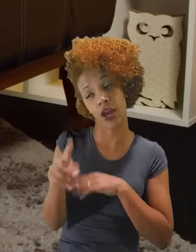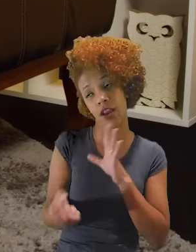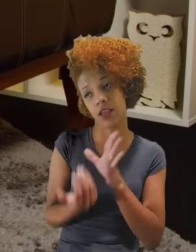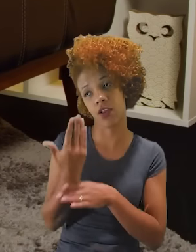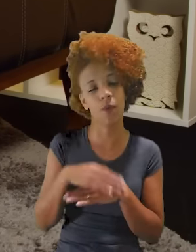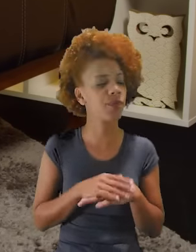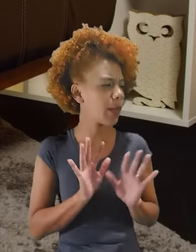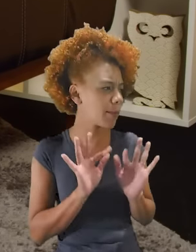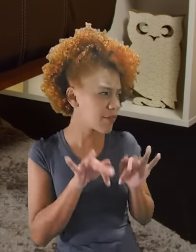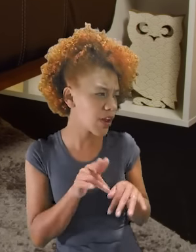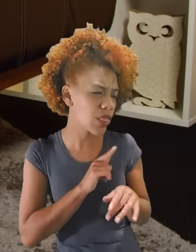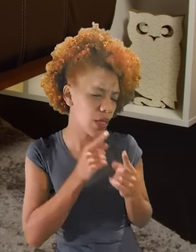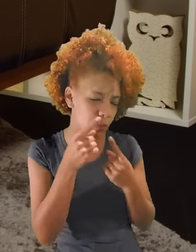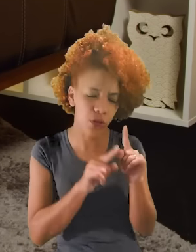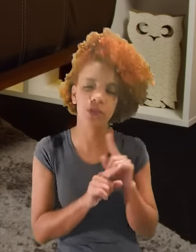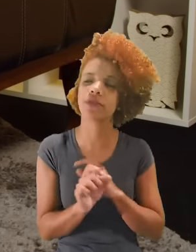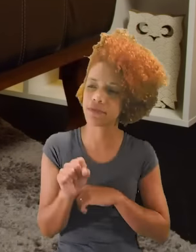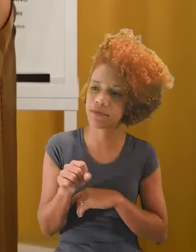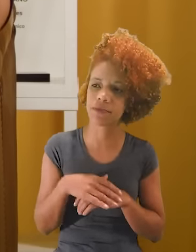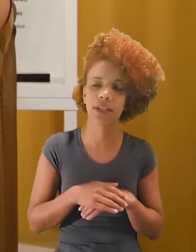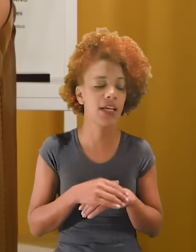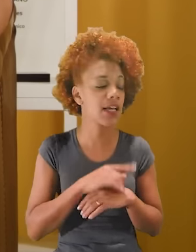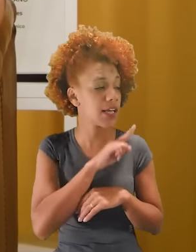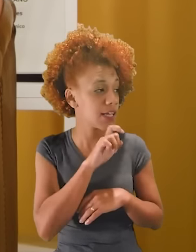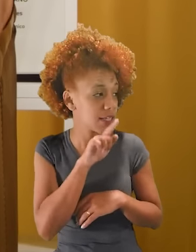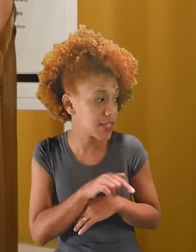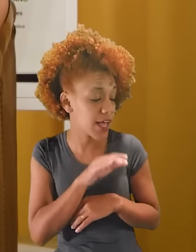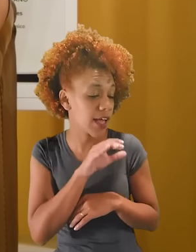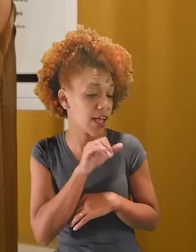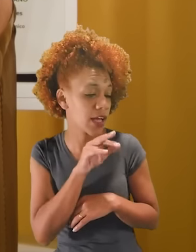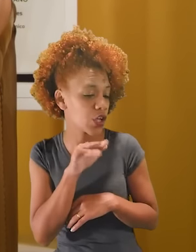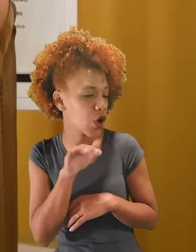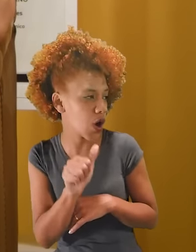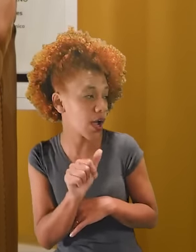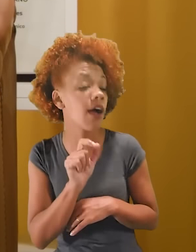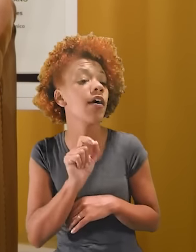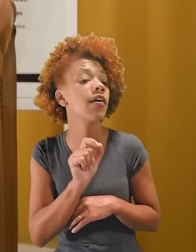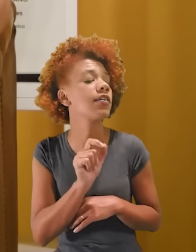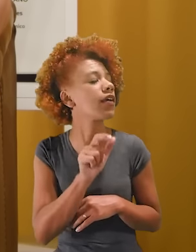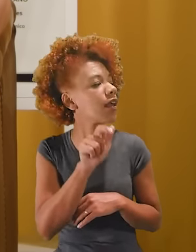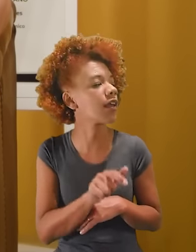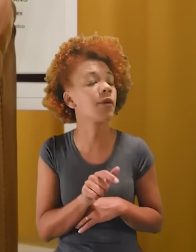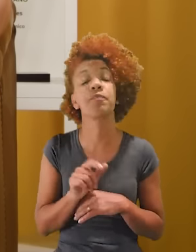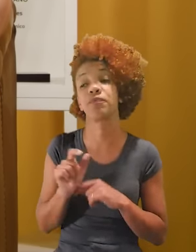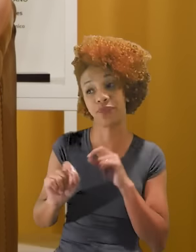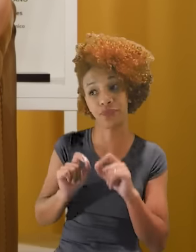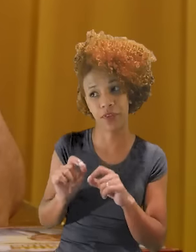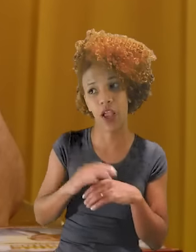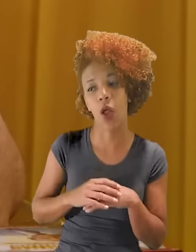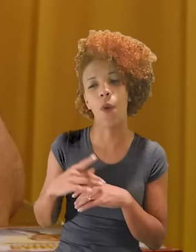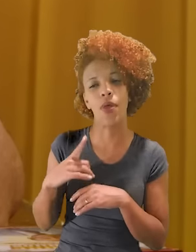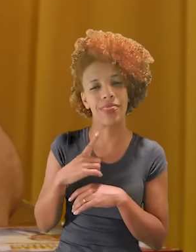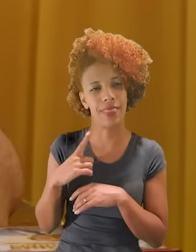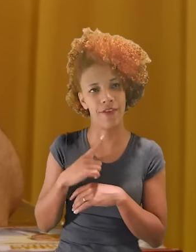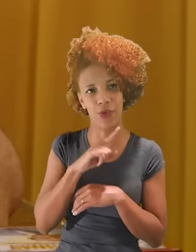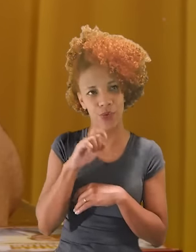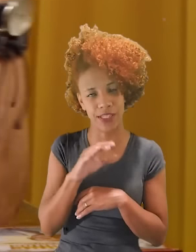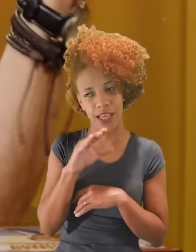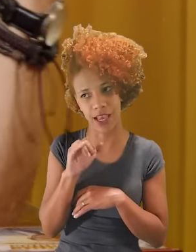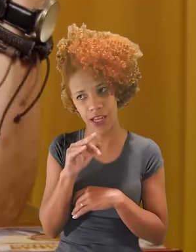cara que criou. É, pra finalizar, eu tenho uma dúvida. Manda. Zé Carioca. Quem foi o Zé Carioca? Então, o Zé Carioca foi o seguinte, quando